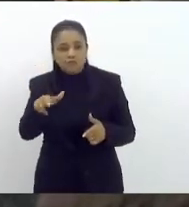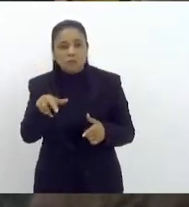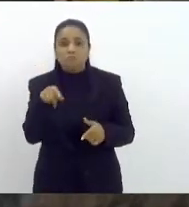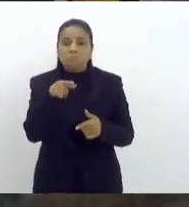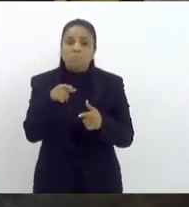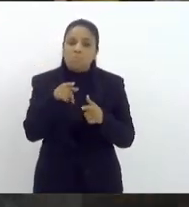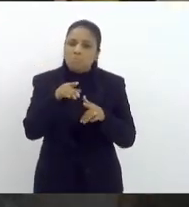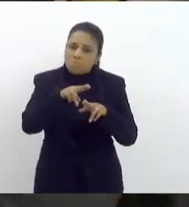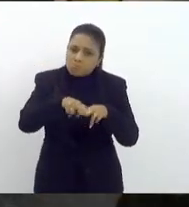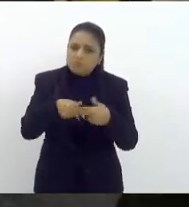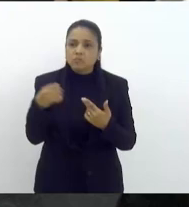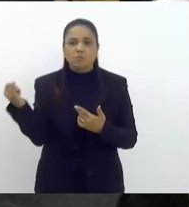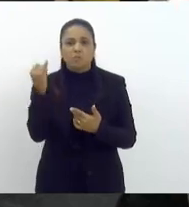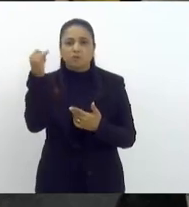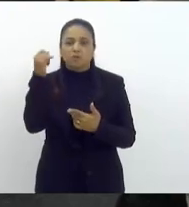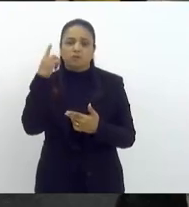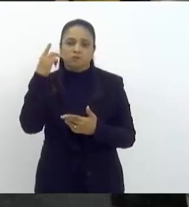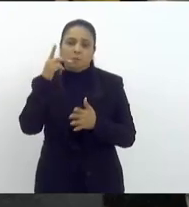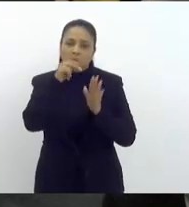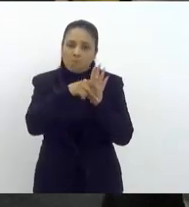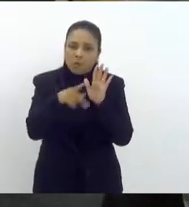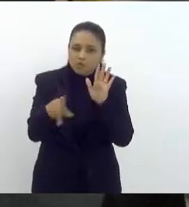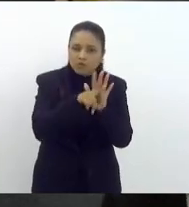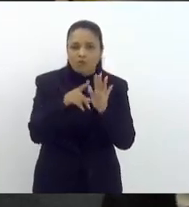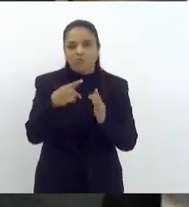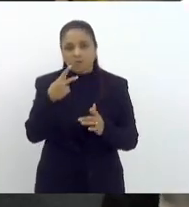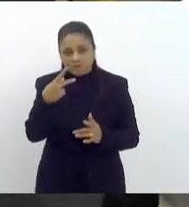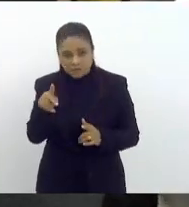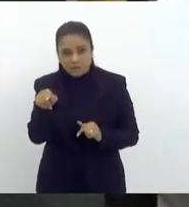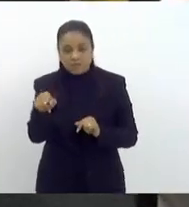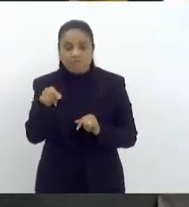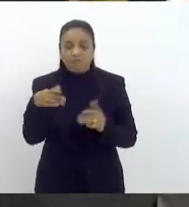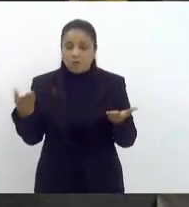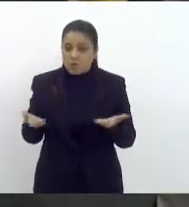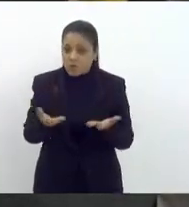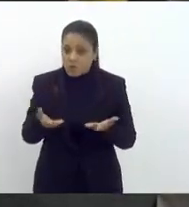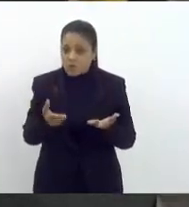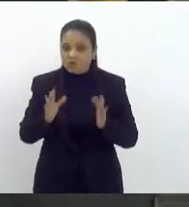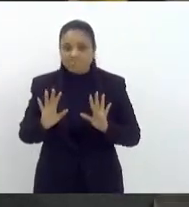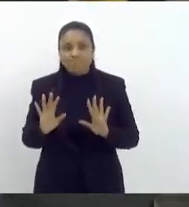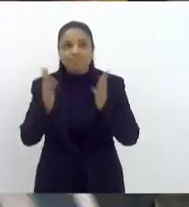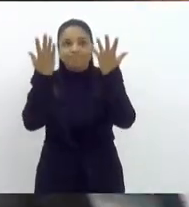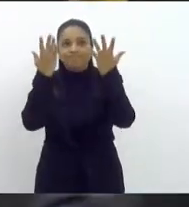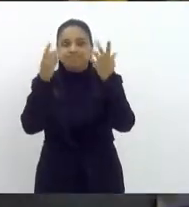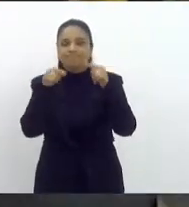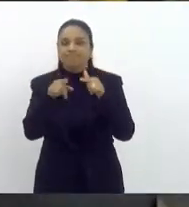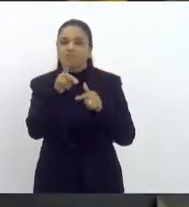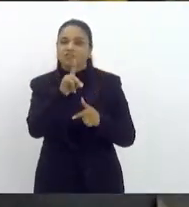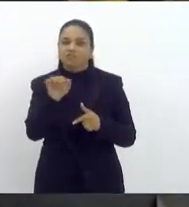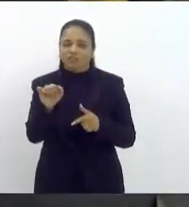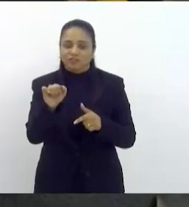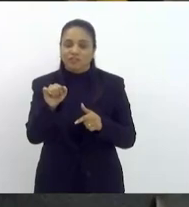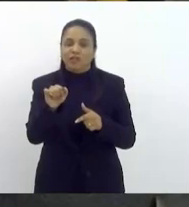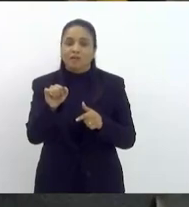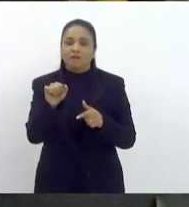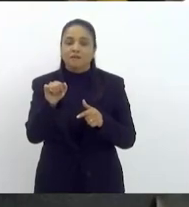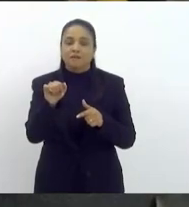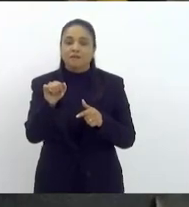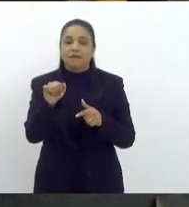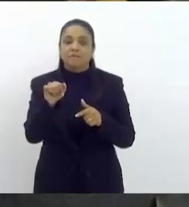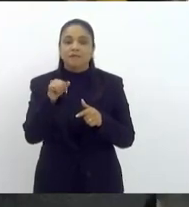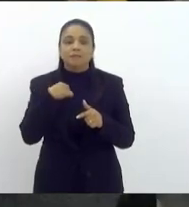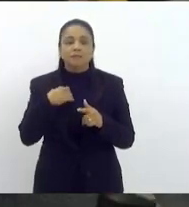o seu projeto que esse dia sirva não apenas por uma comemoração mas para uma reflexão